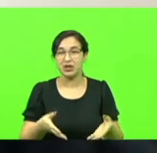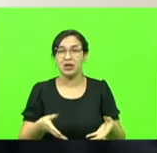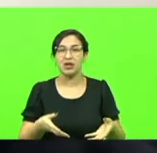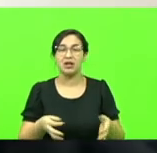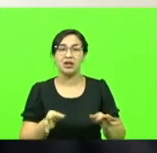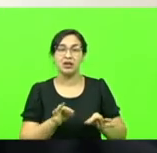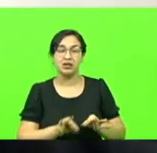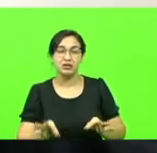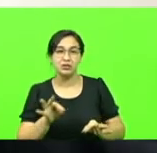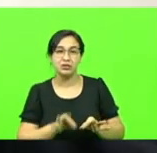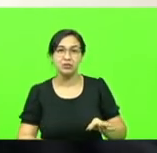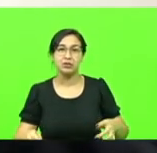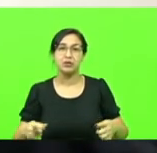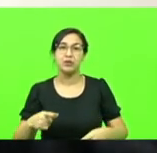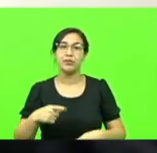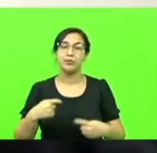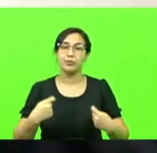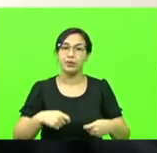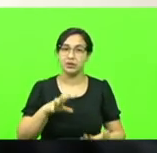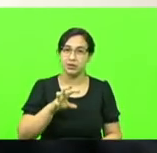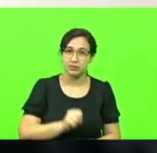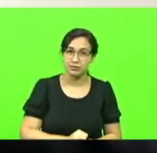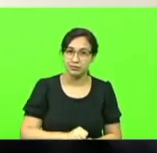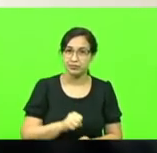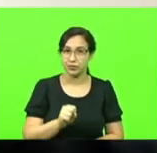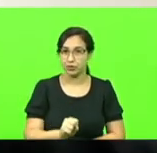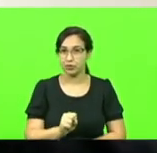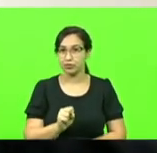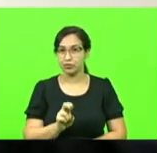possuem a contratualização SUS.